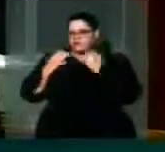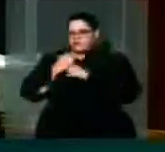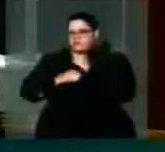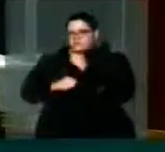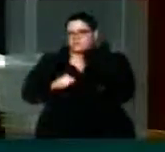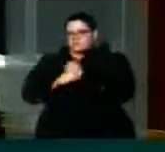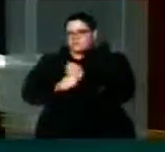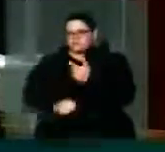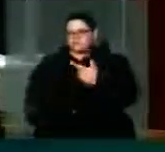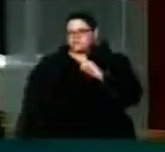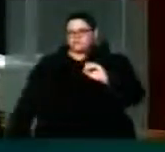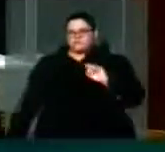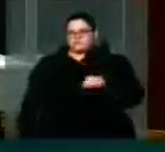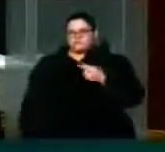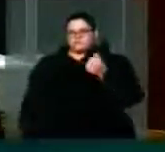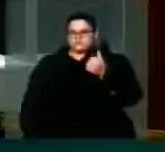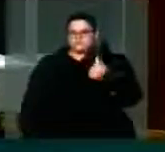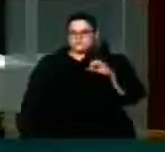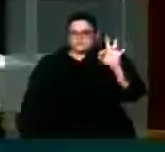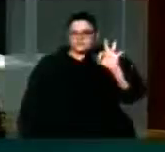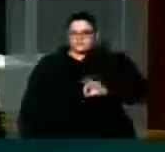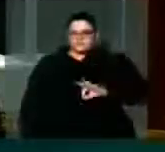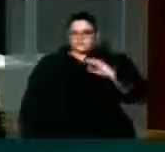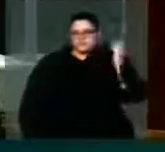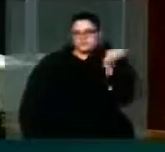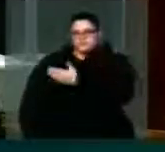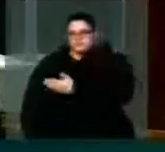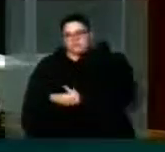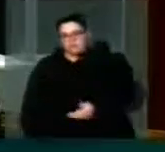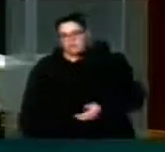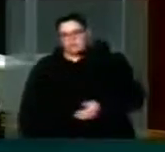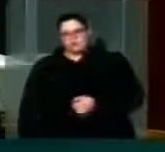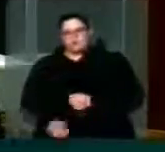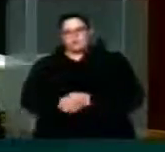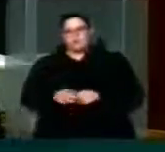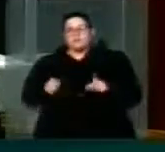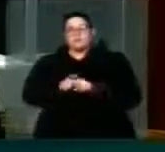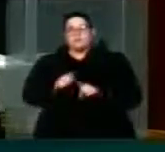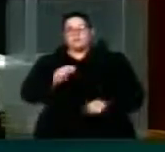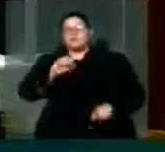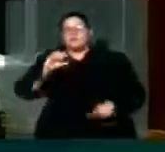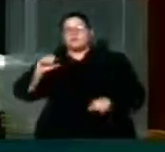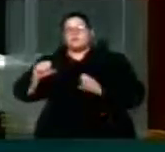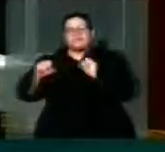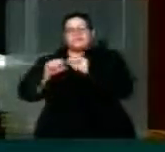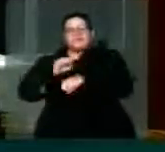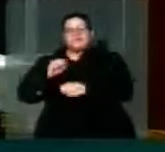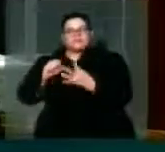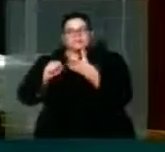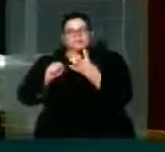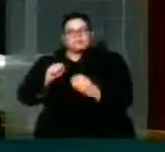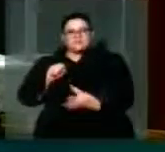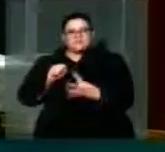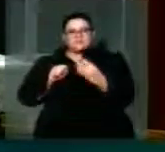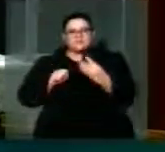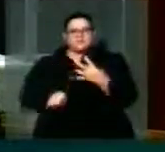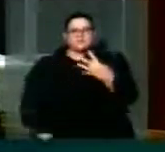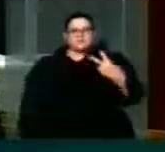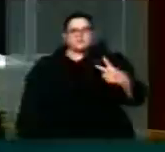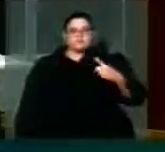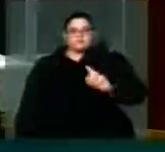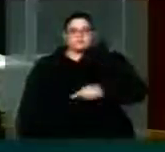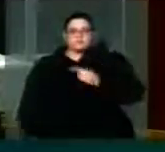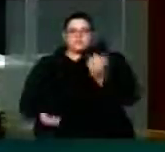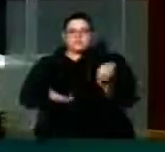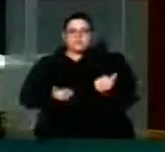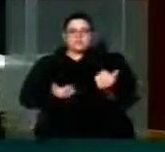20,6%. O índice de homicídio na adolescência aponta que mais de 42 mil jovens